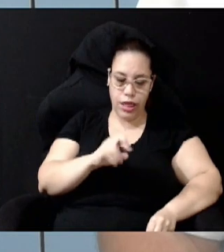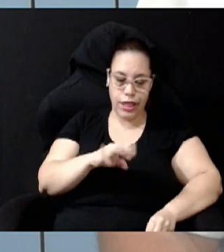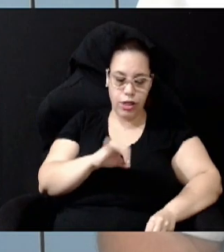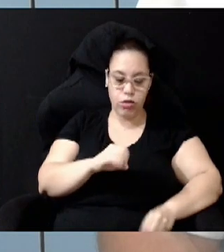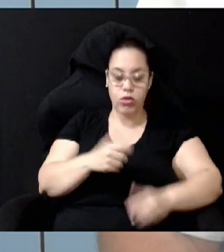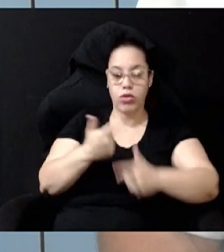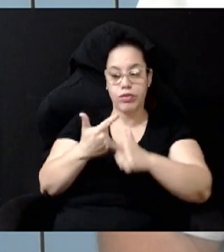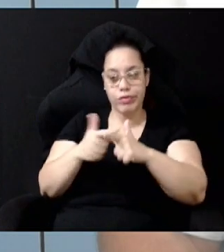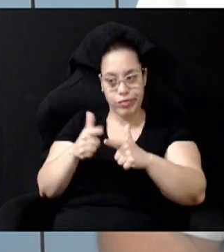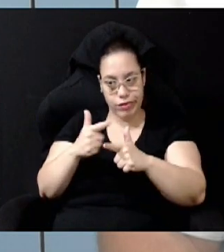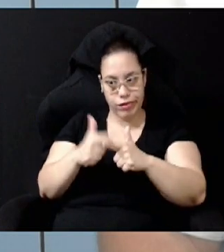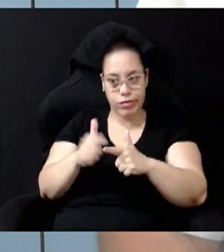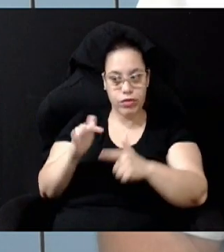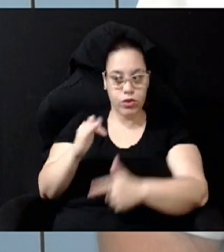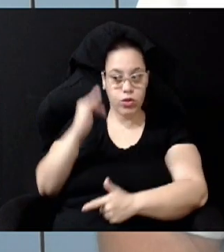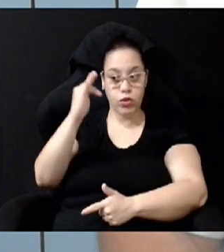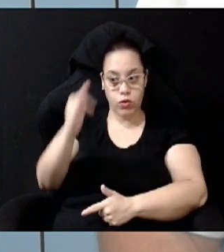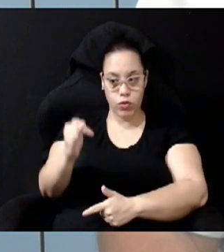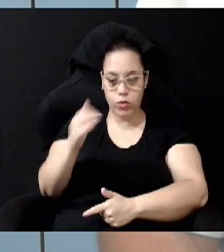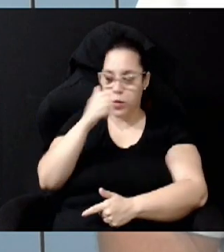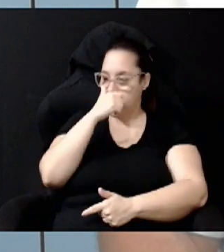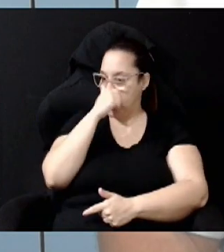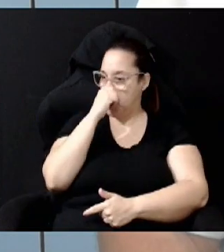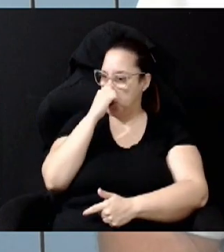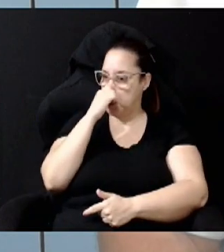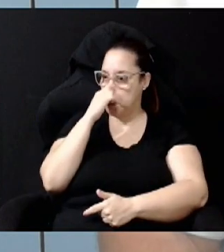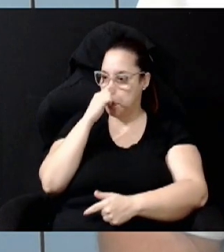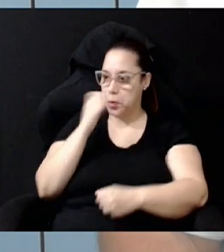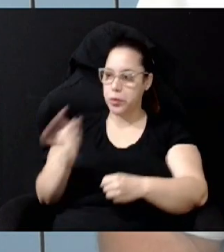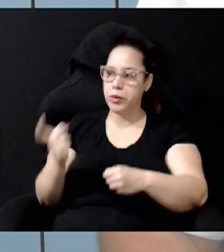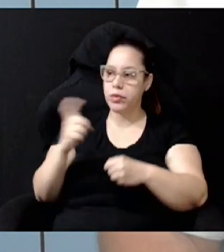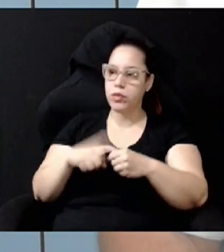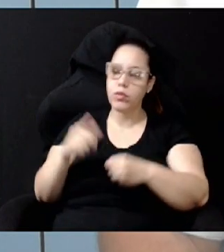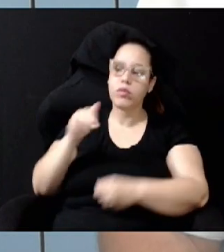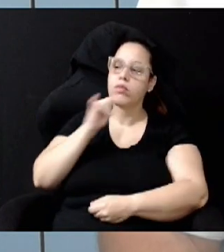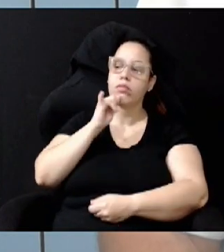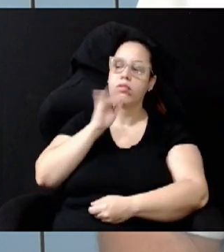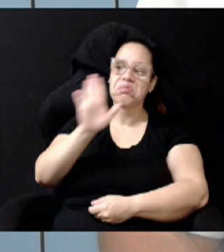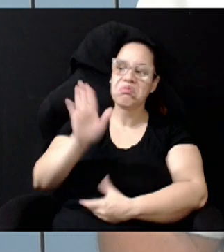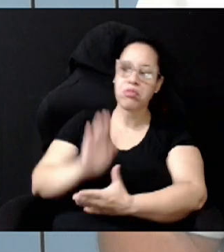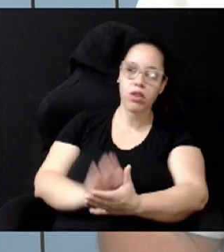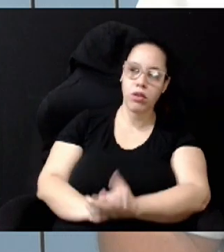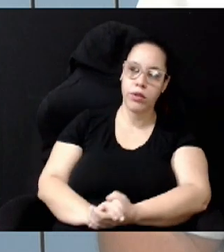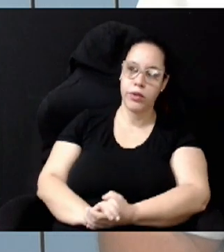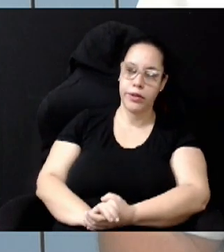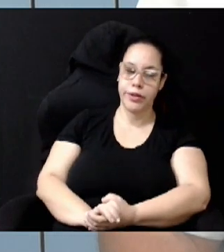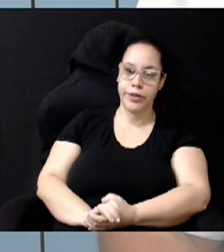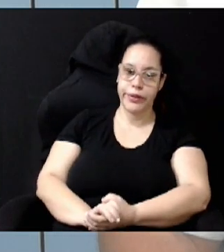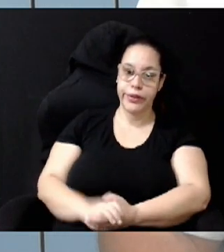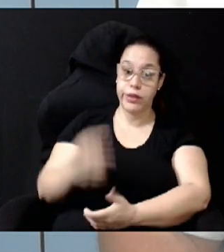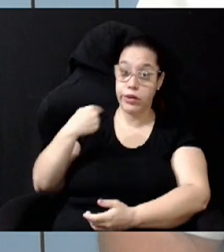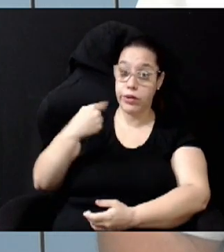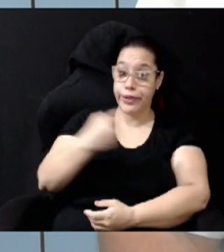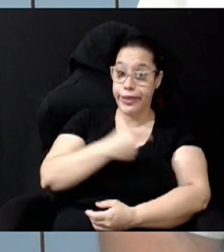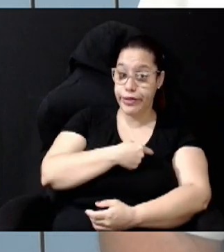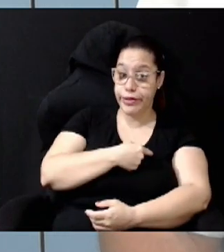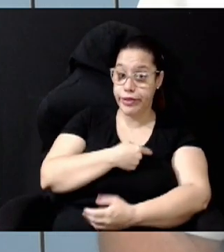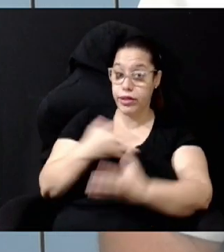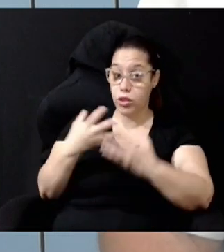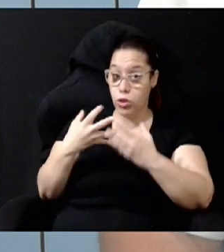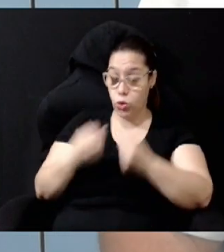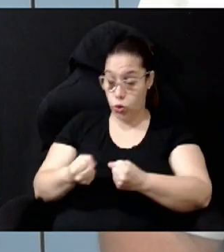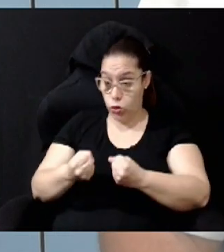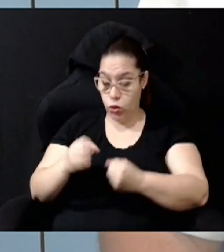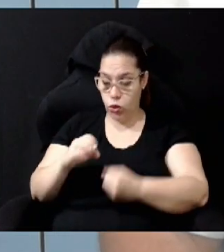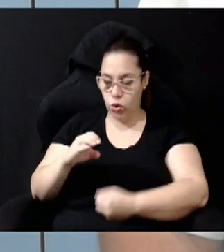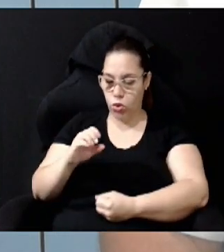disso. Eu remeto aqui, por exemplo, para a questão da nossa coleta seletiva, que